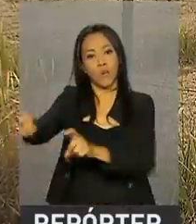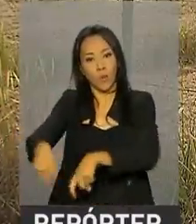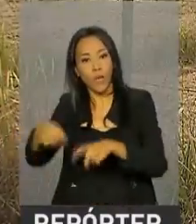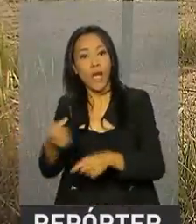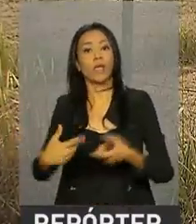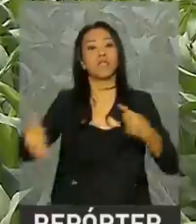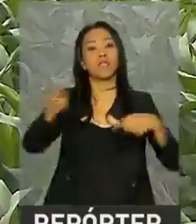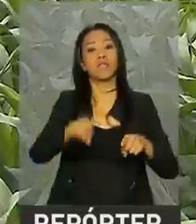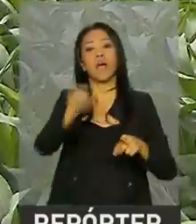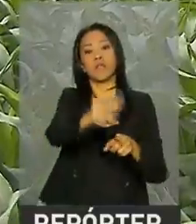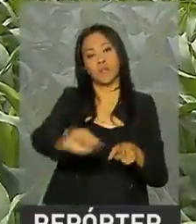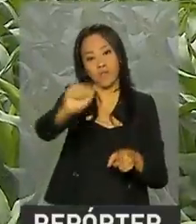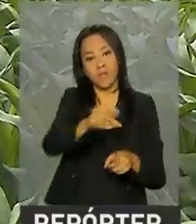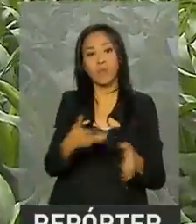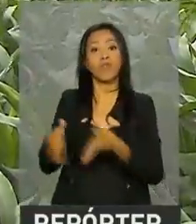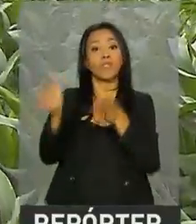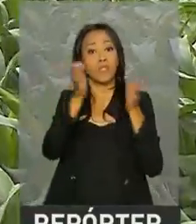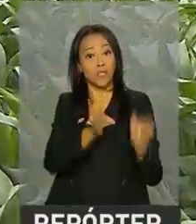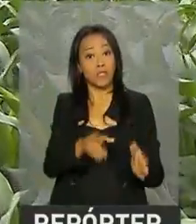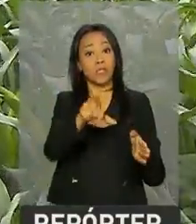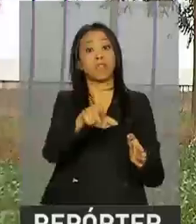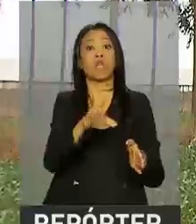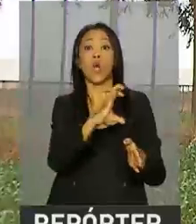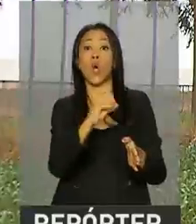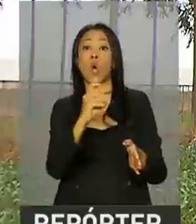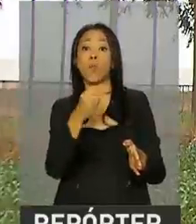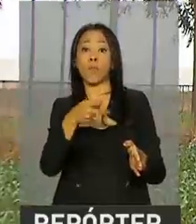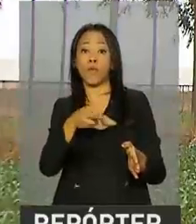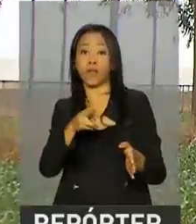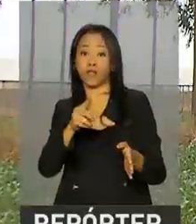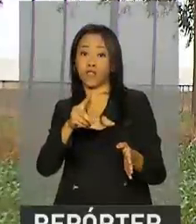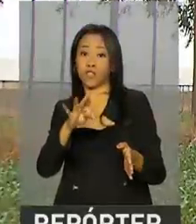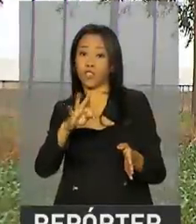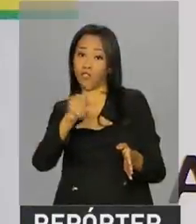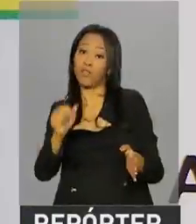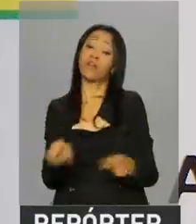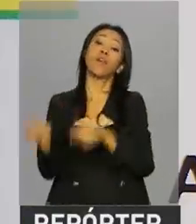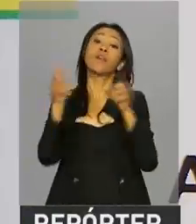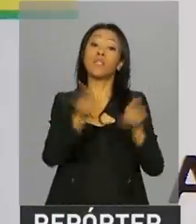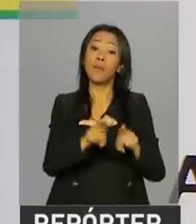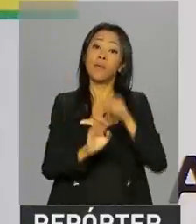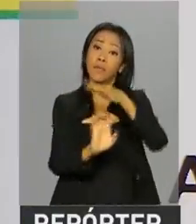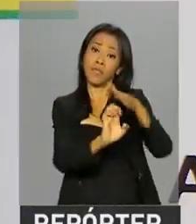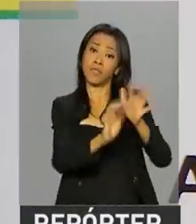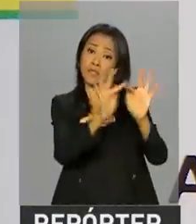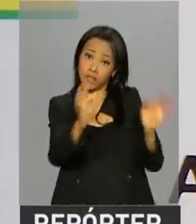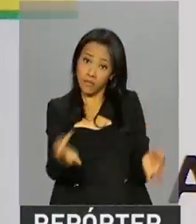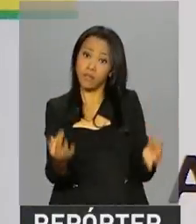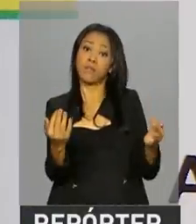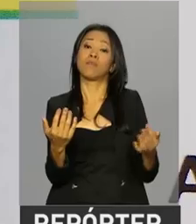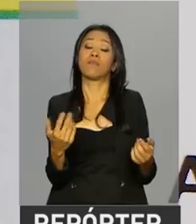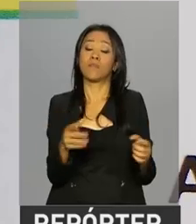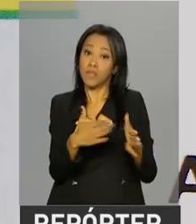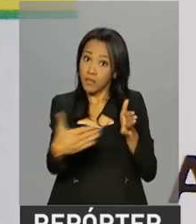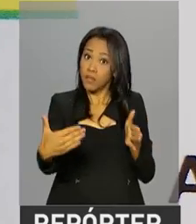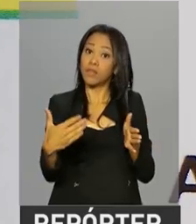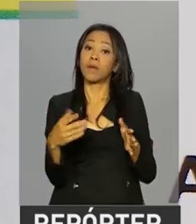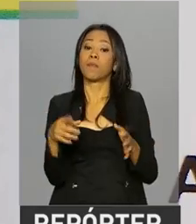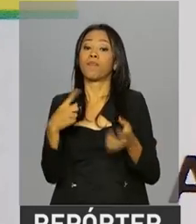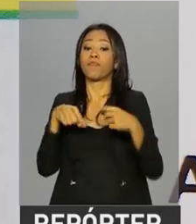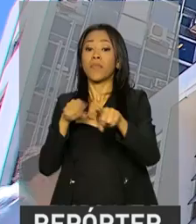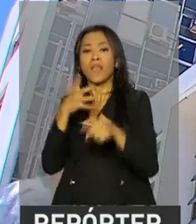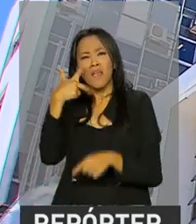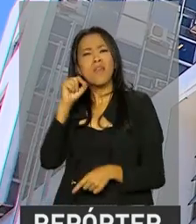cooperativas de produção e investidores do pequeno ao grande para acessar os recursos do fco o